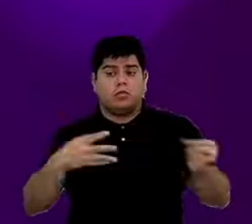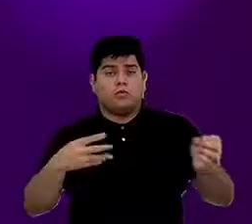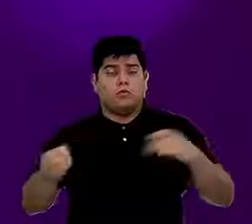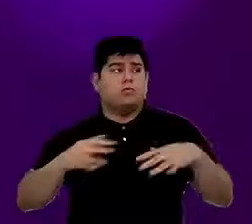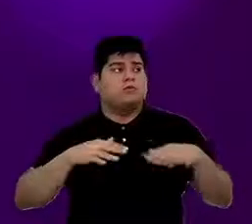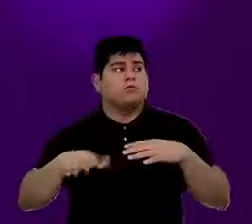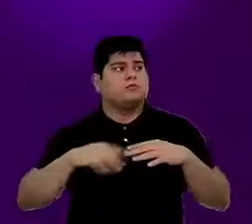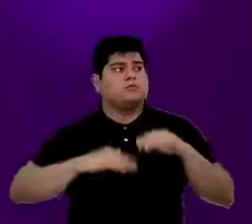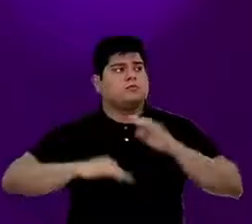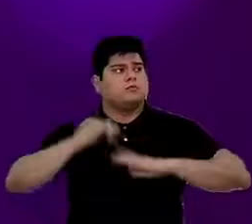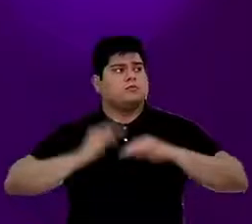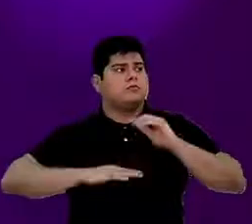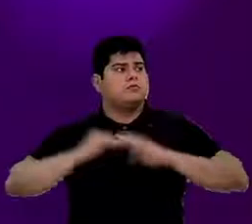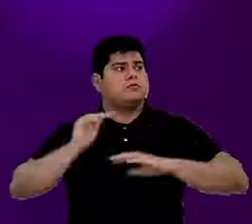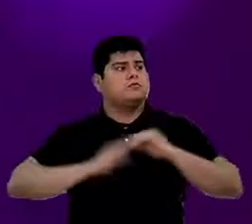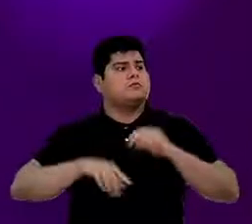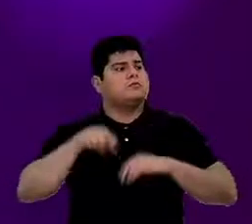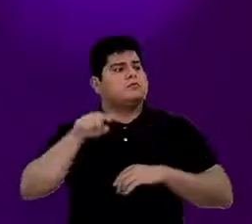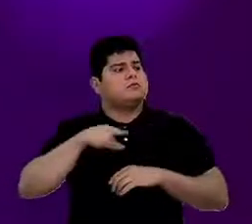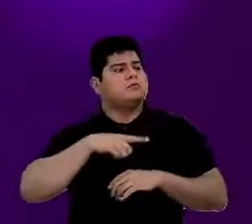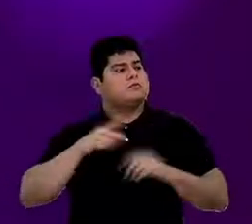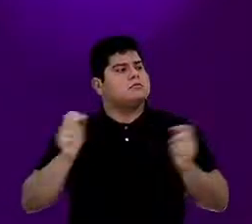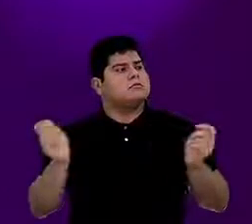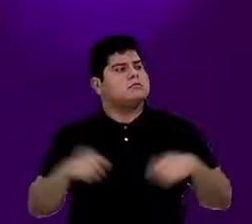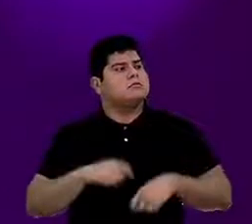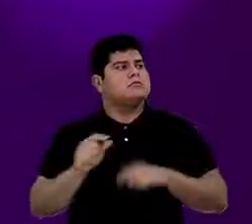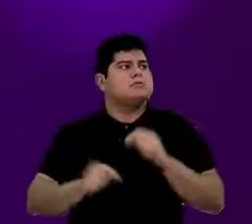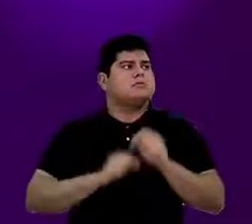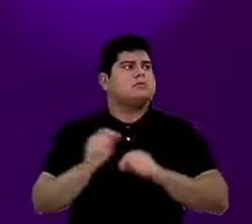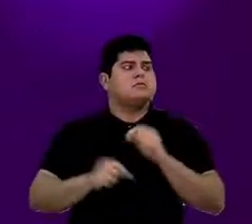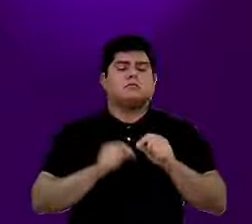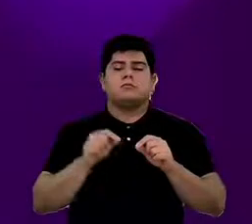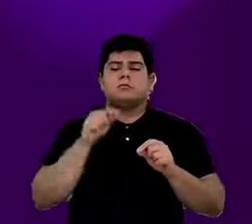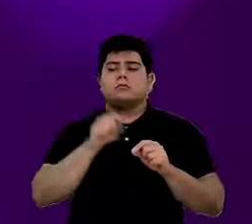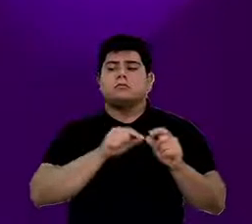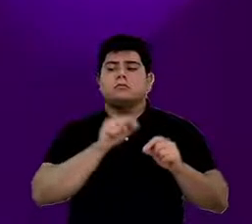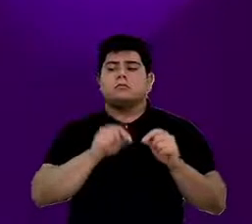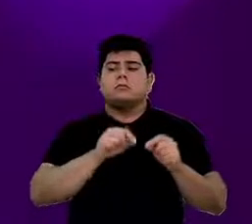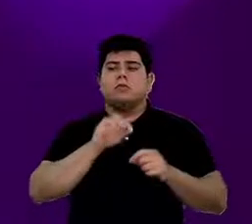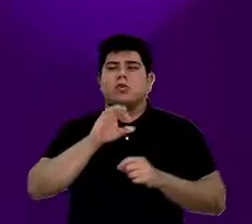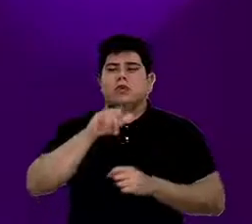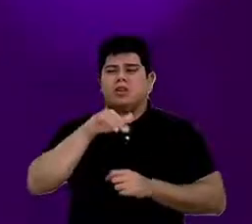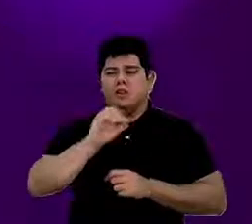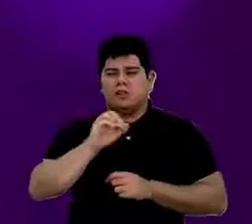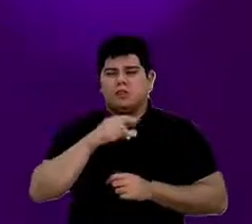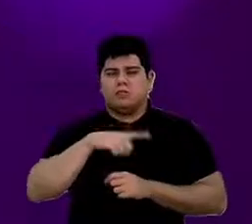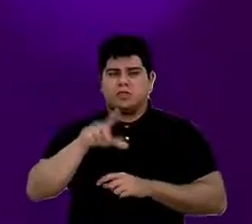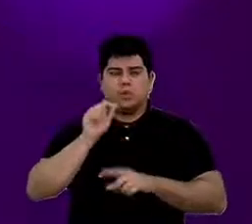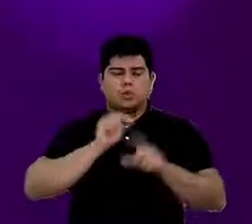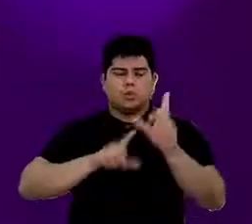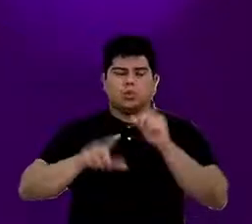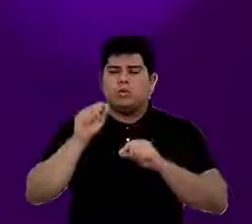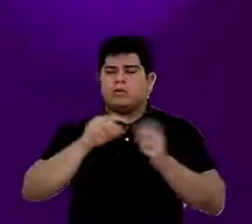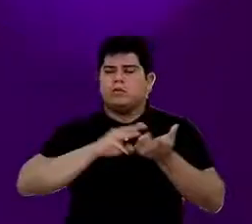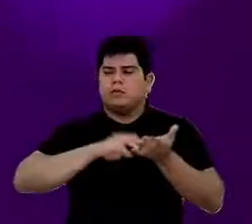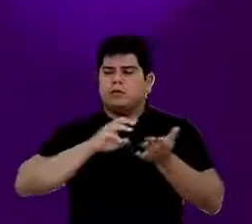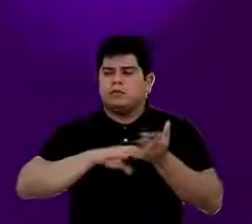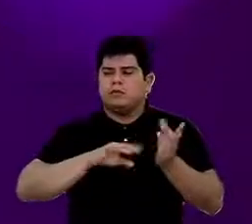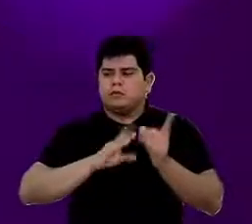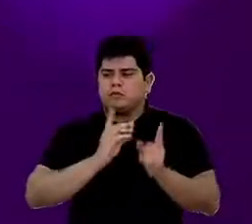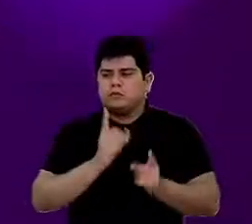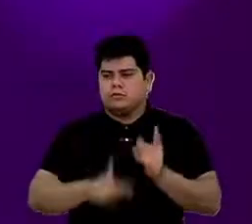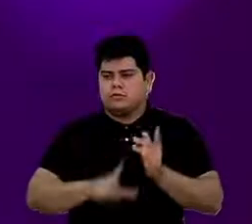alta performance, permitiram que o espectro do clínico, né, na escolha dos métodos diagnósticos